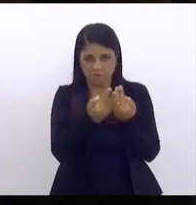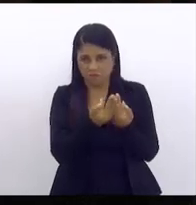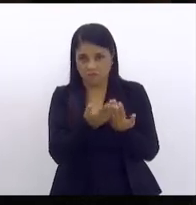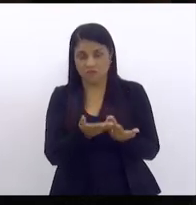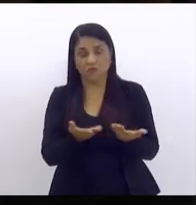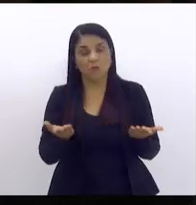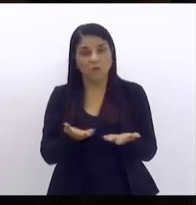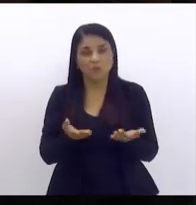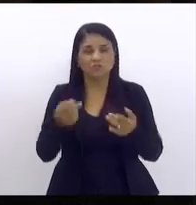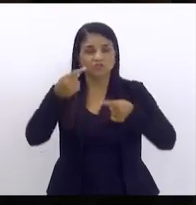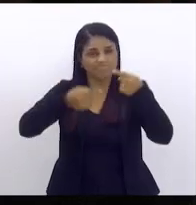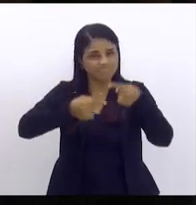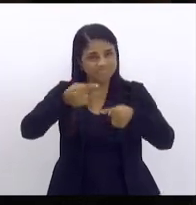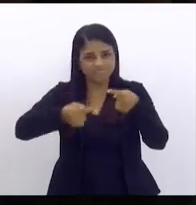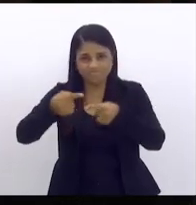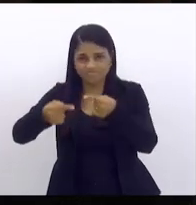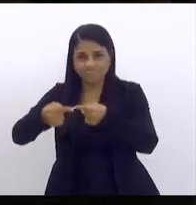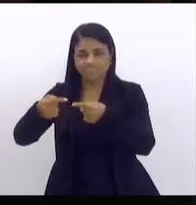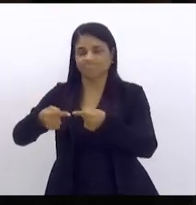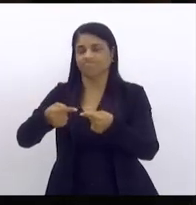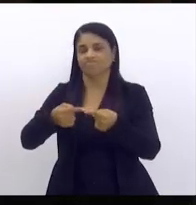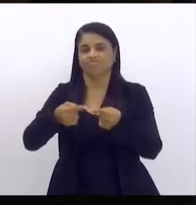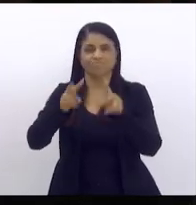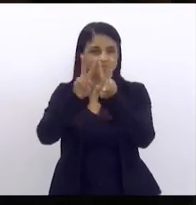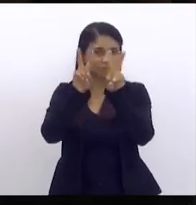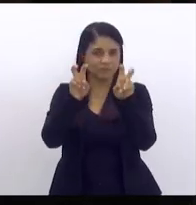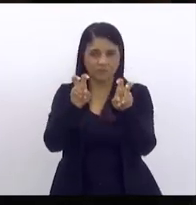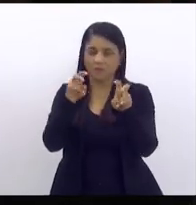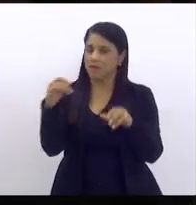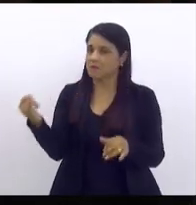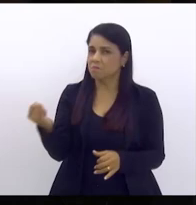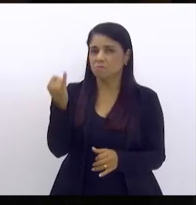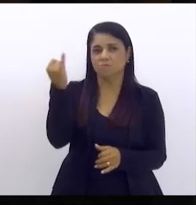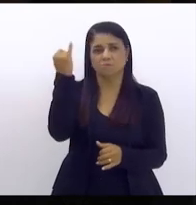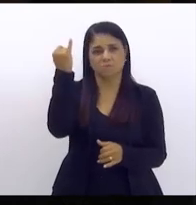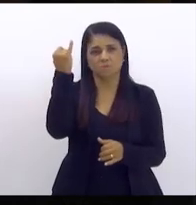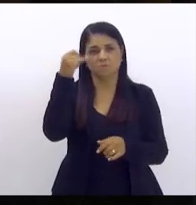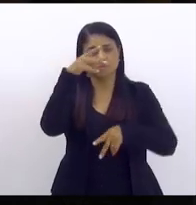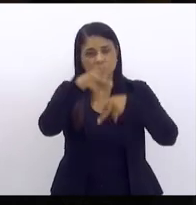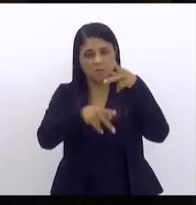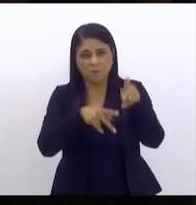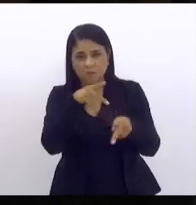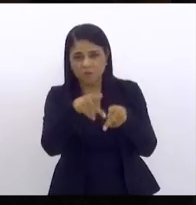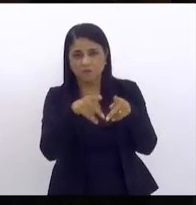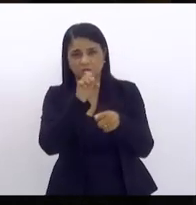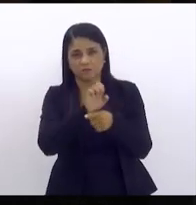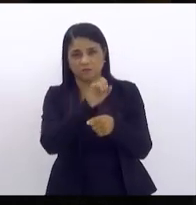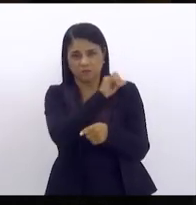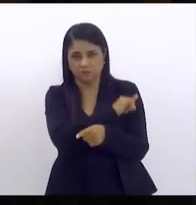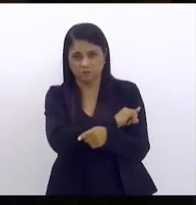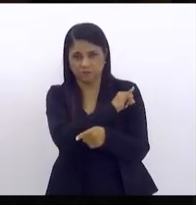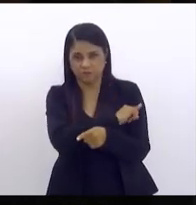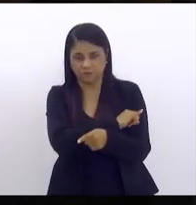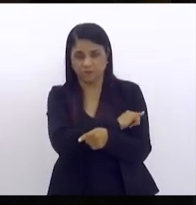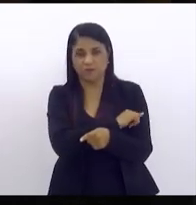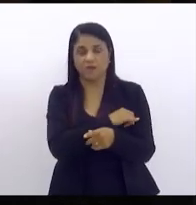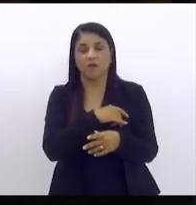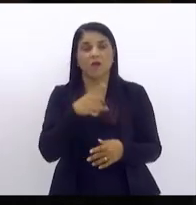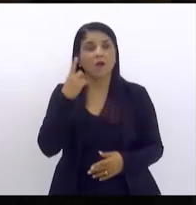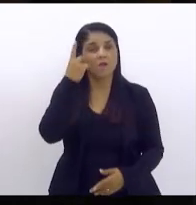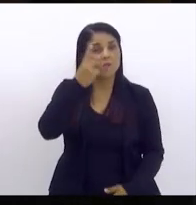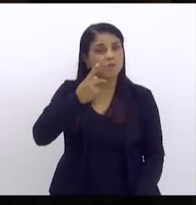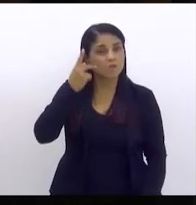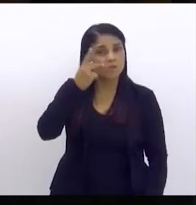hoje esse debate que é fundamental e importante para a população do Estado do Rio de Janeiro. A política